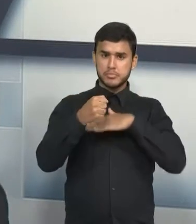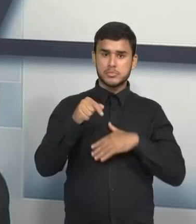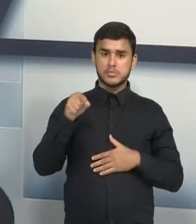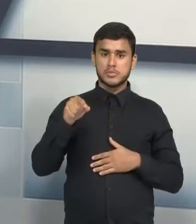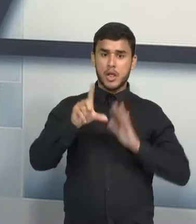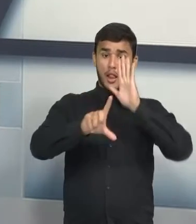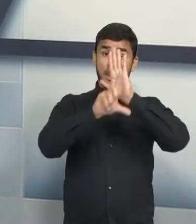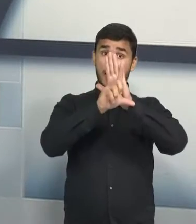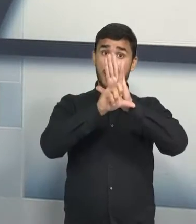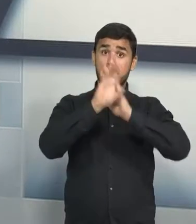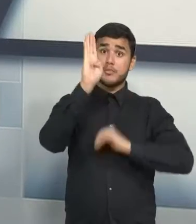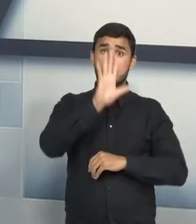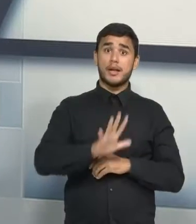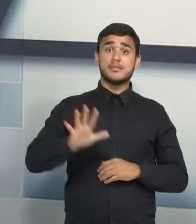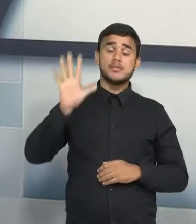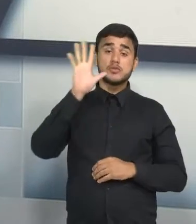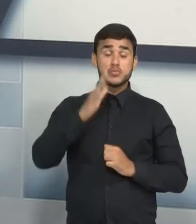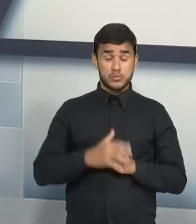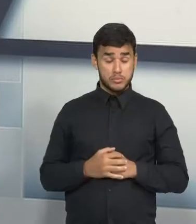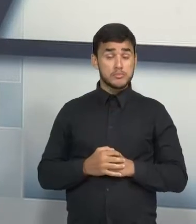e desse país.